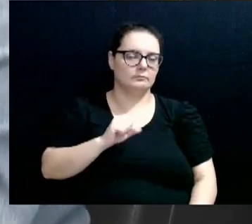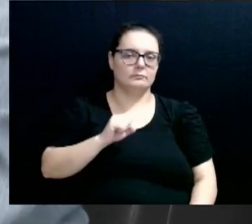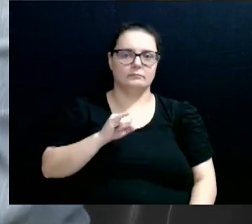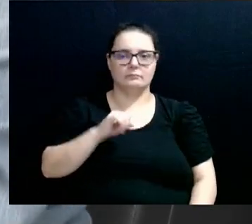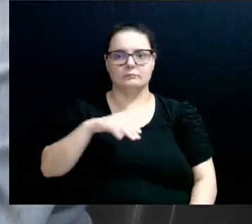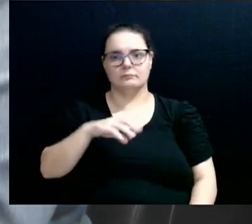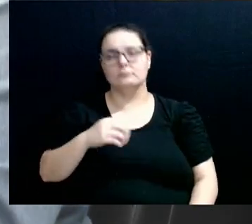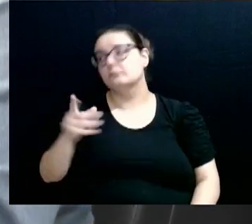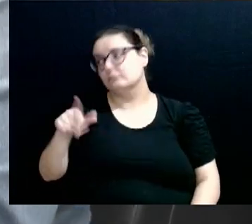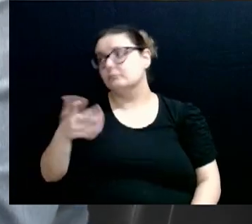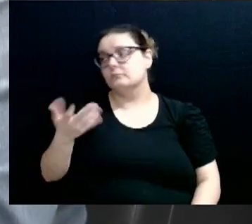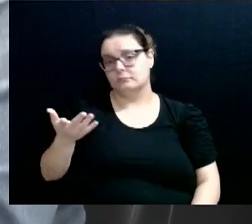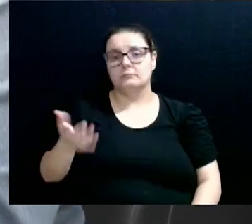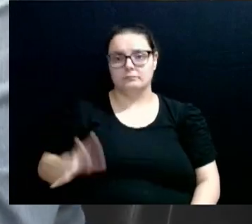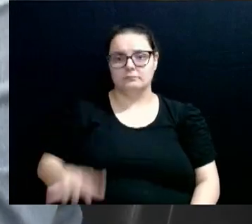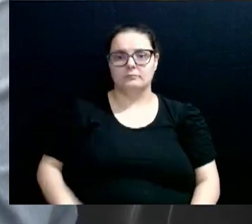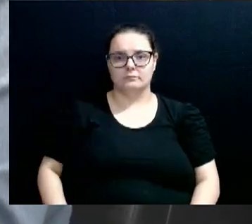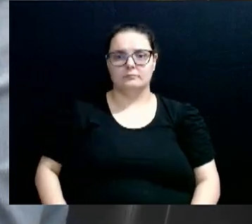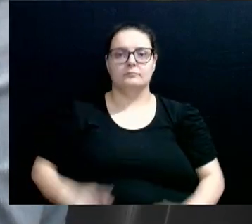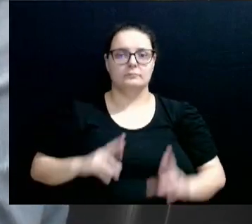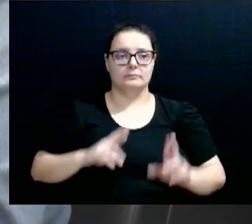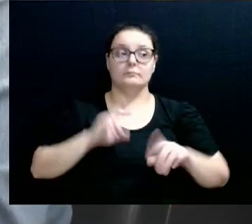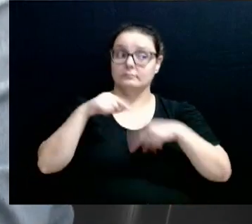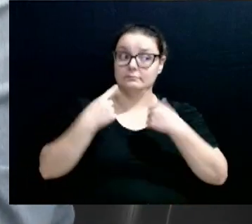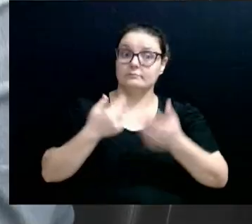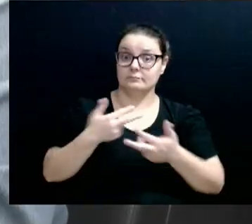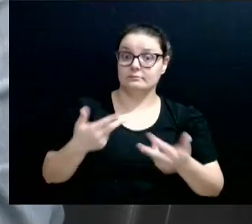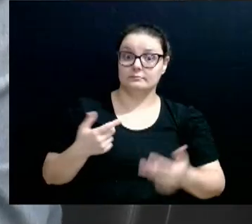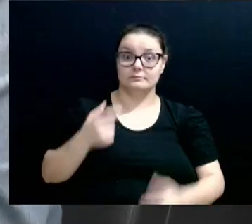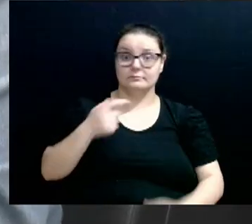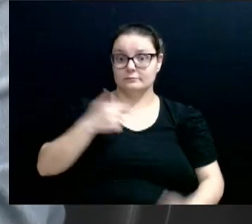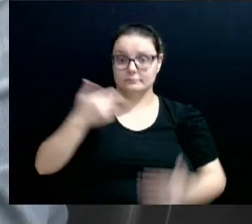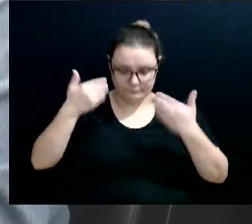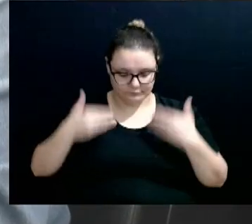Exatamente, assim, esperam uma outra coisa, não exatamente isso aqui, né?